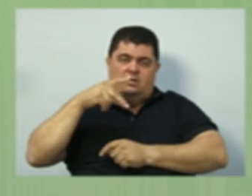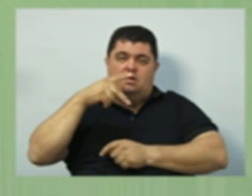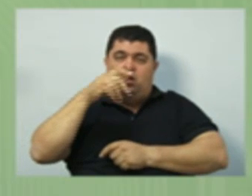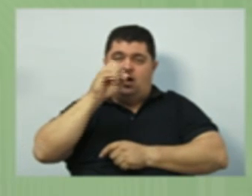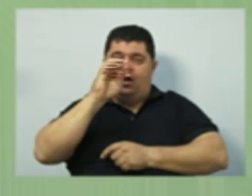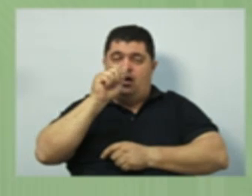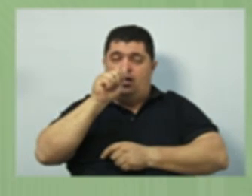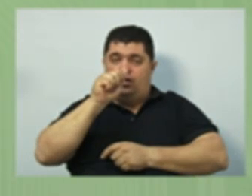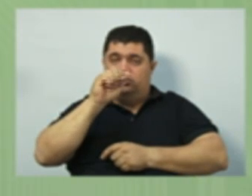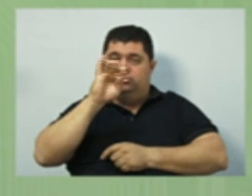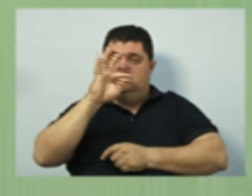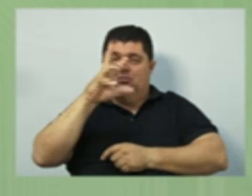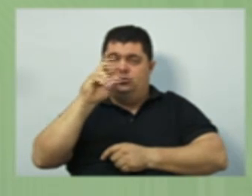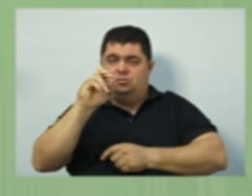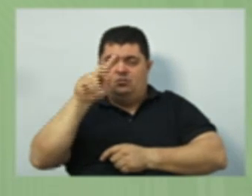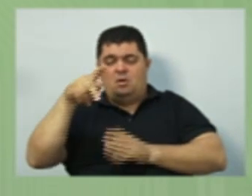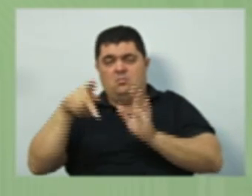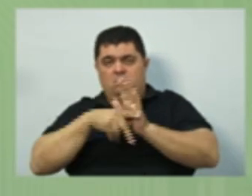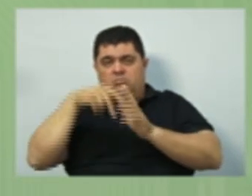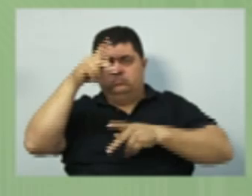do cidadão.